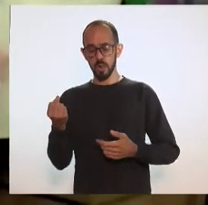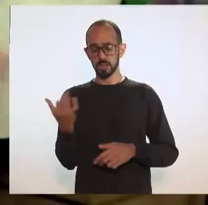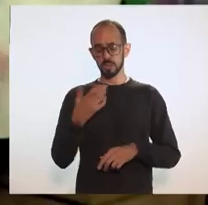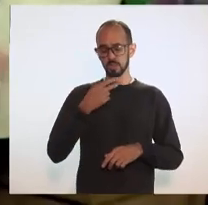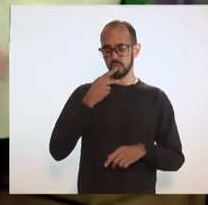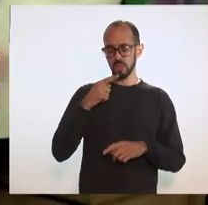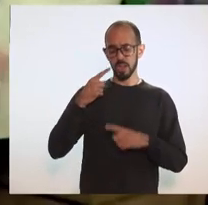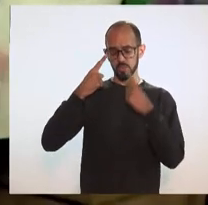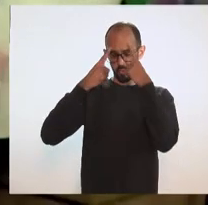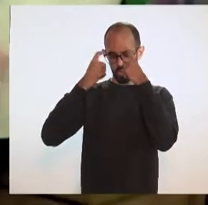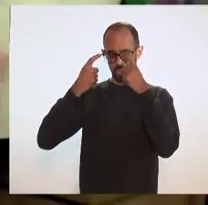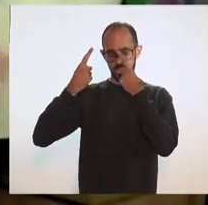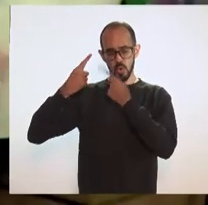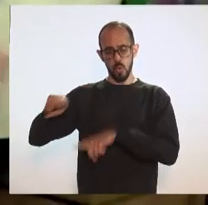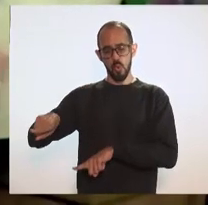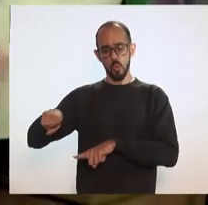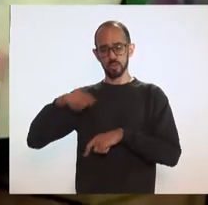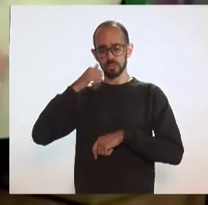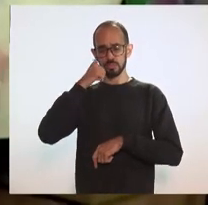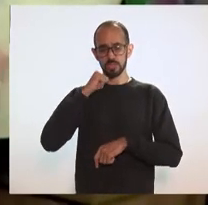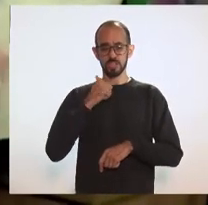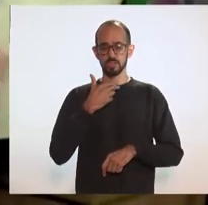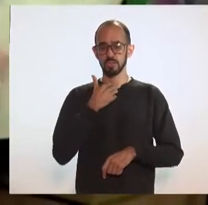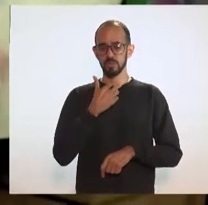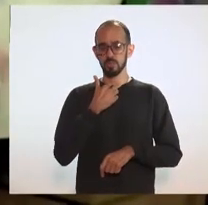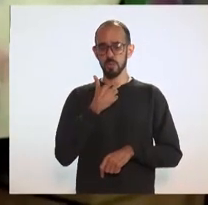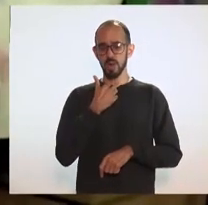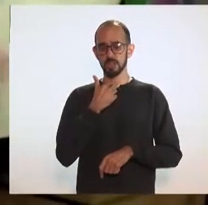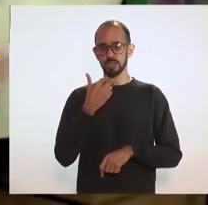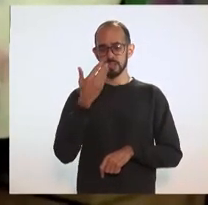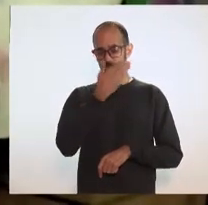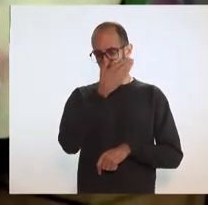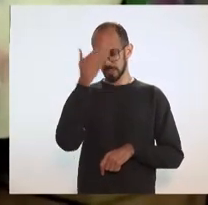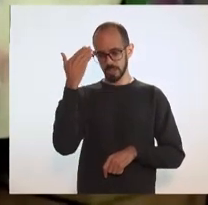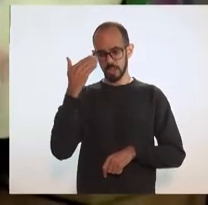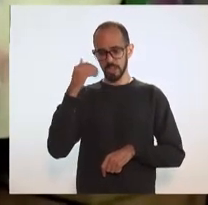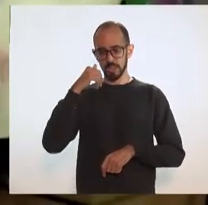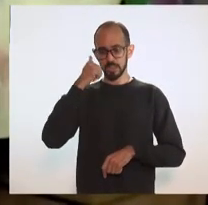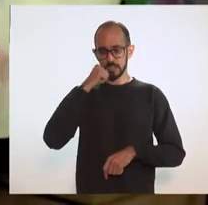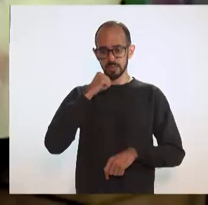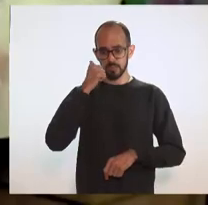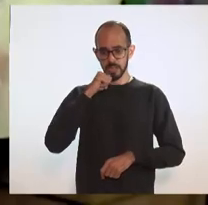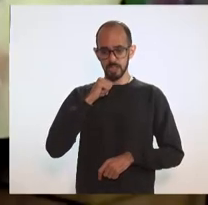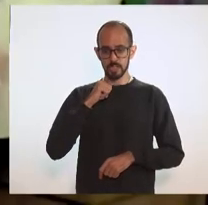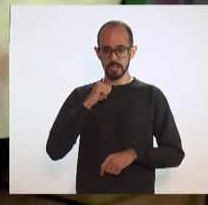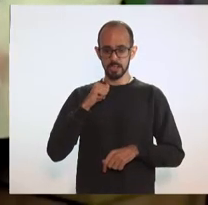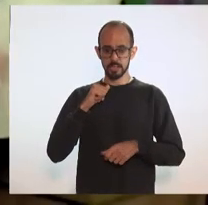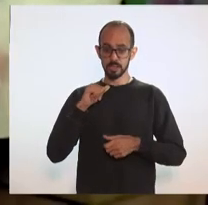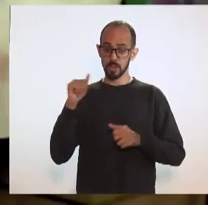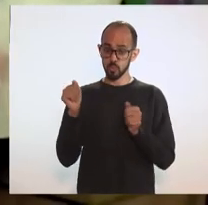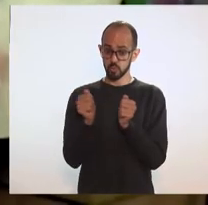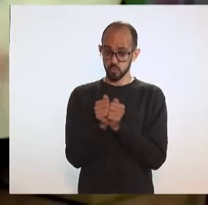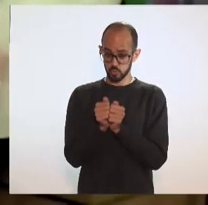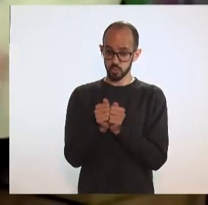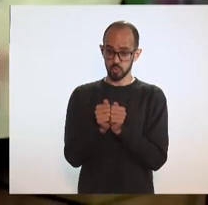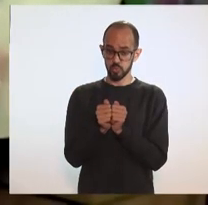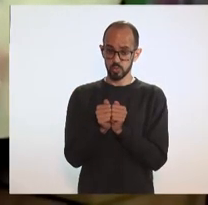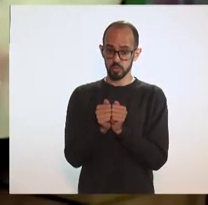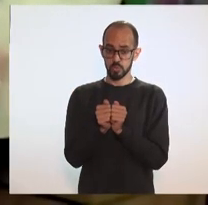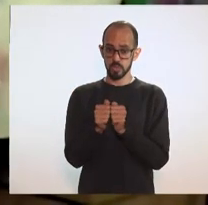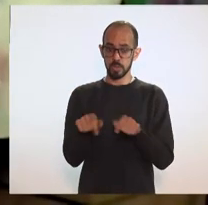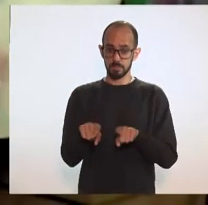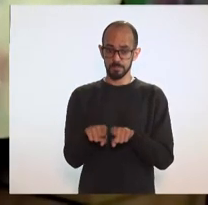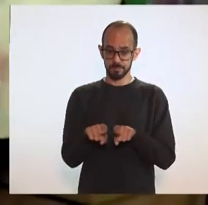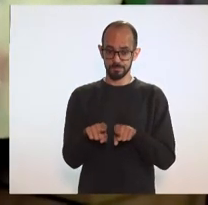mulheres a gente não pode esquecer de fazer esse recorte das meninas estão englobadas está bem nesse contexto é